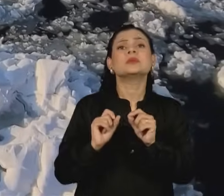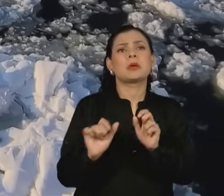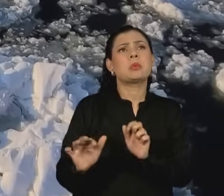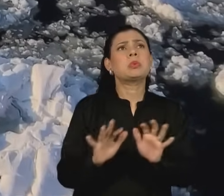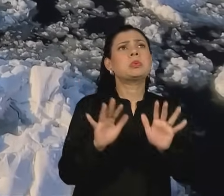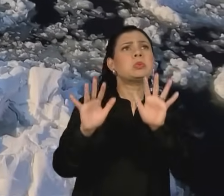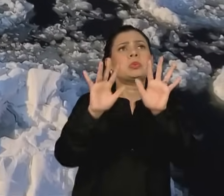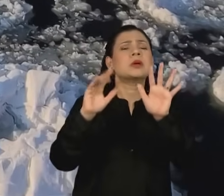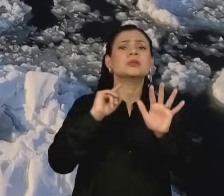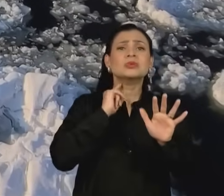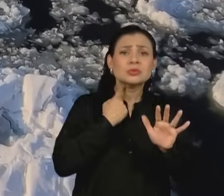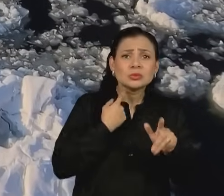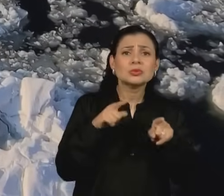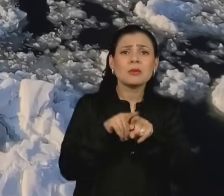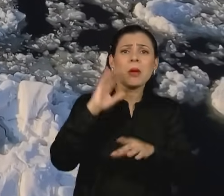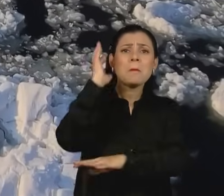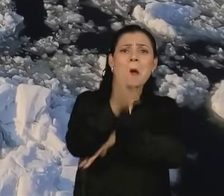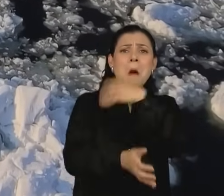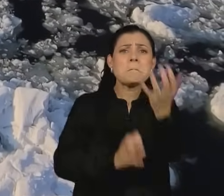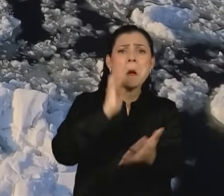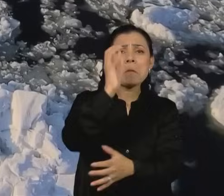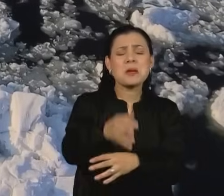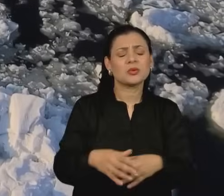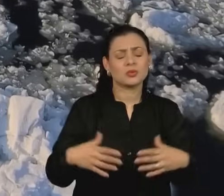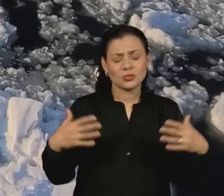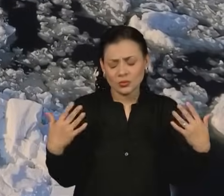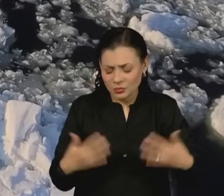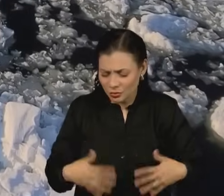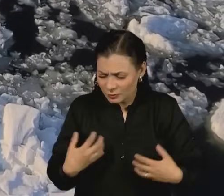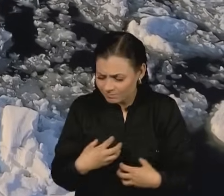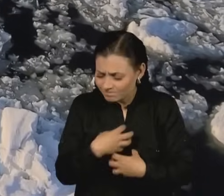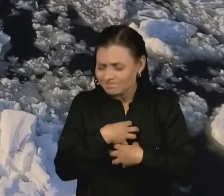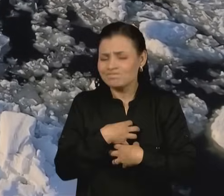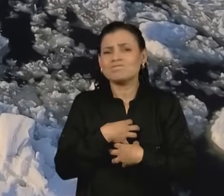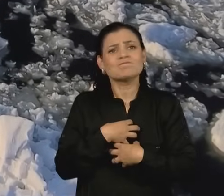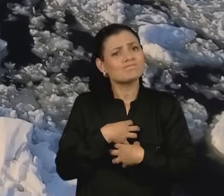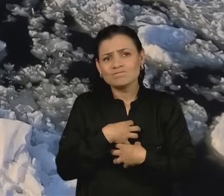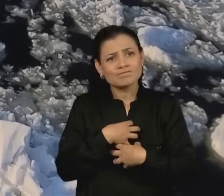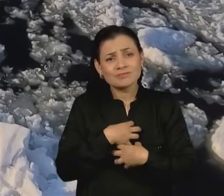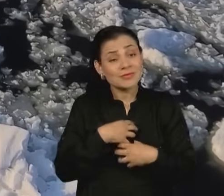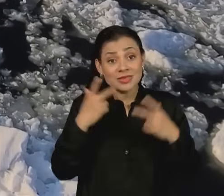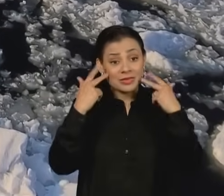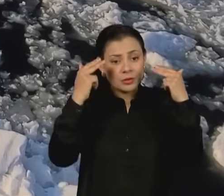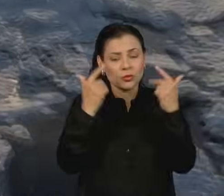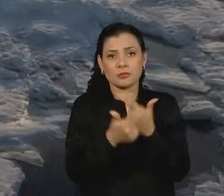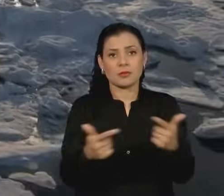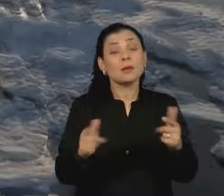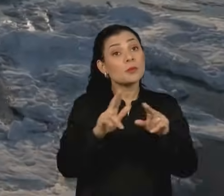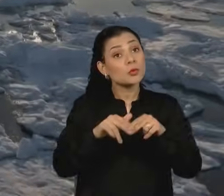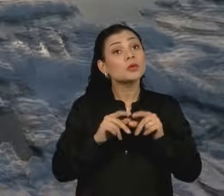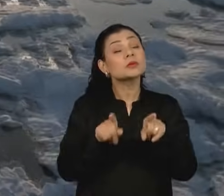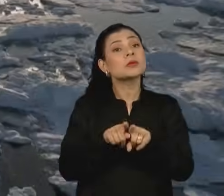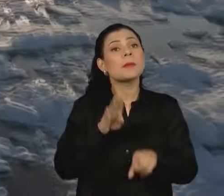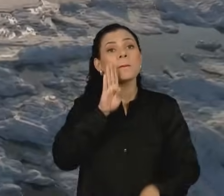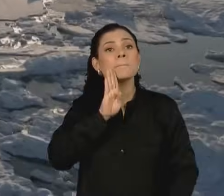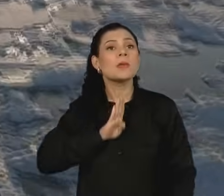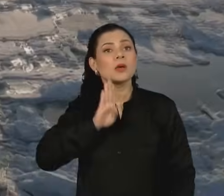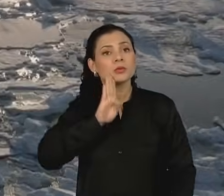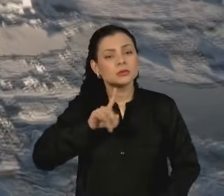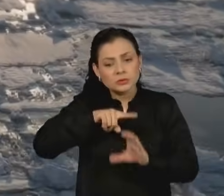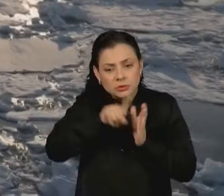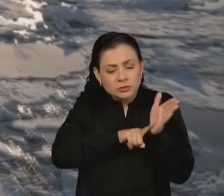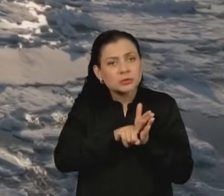combustíveis fósseis e o desmatamento, e não pela natureza. Cientistas da Bélgica descobriram que